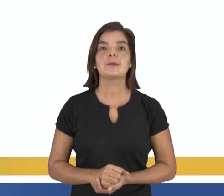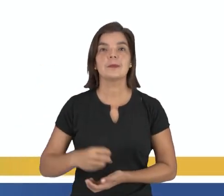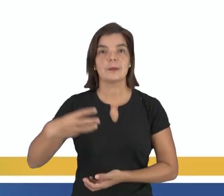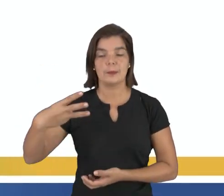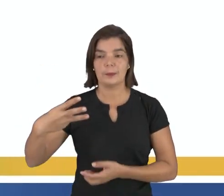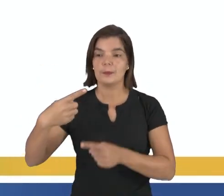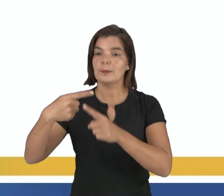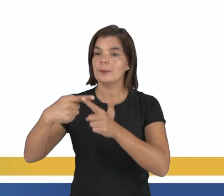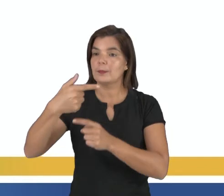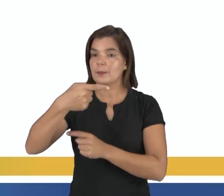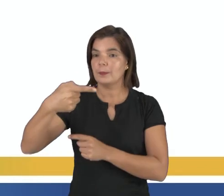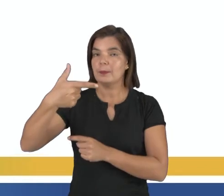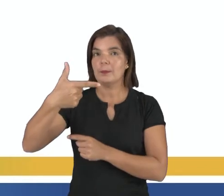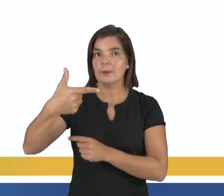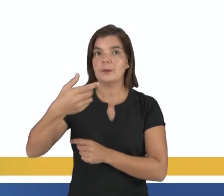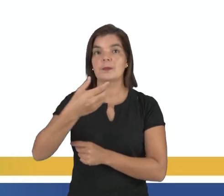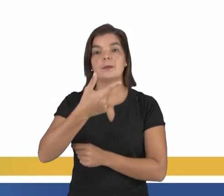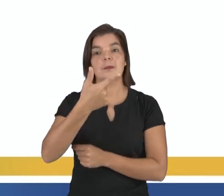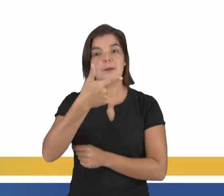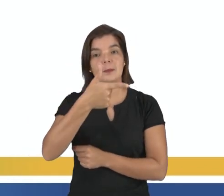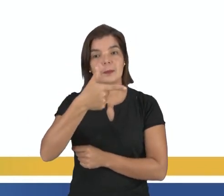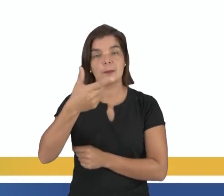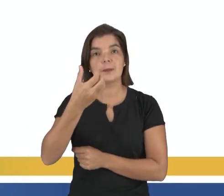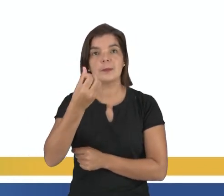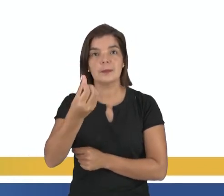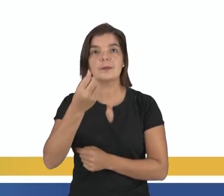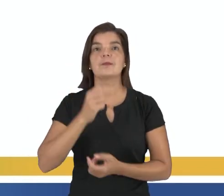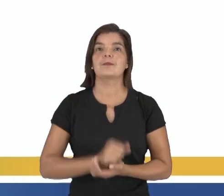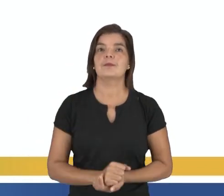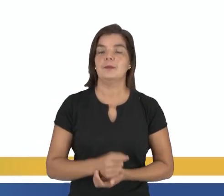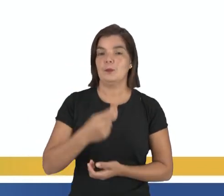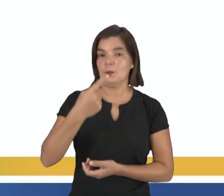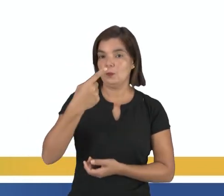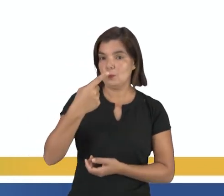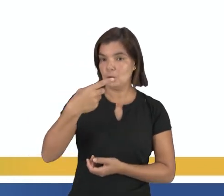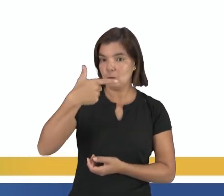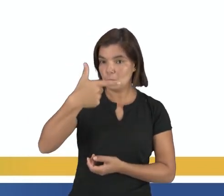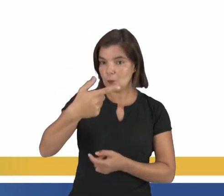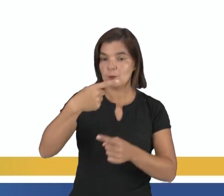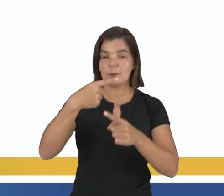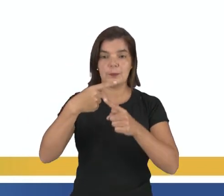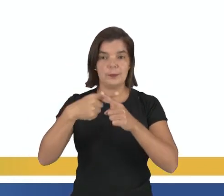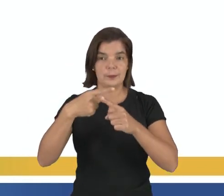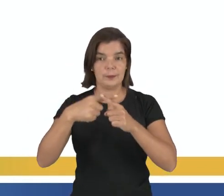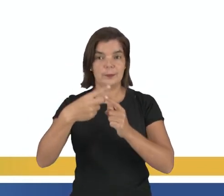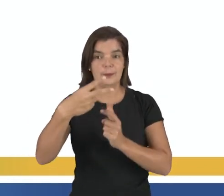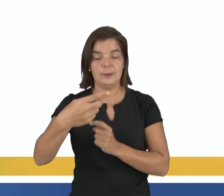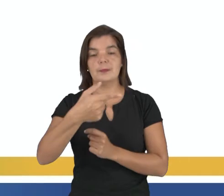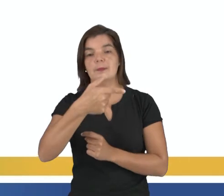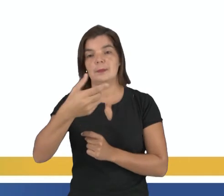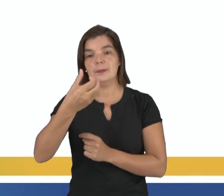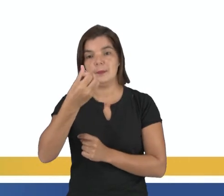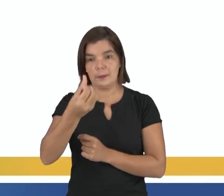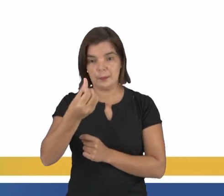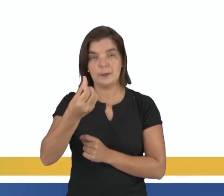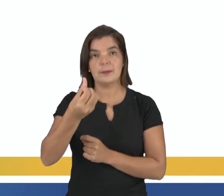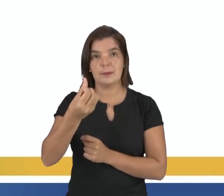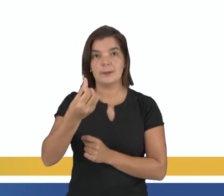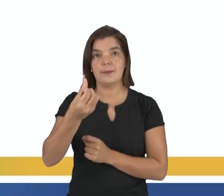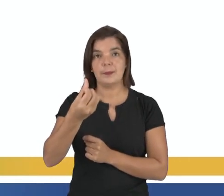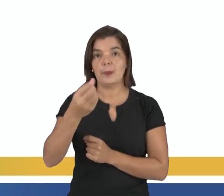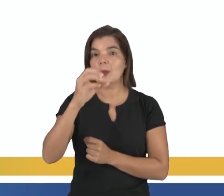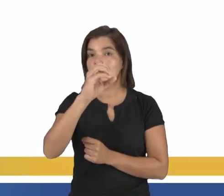3 vezes menos 2 vai dar menos 6. 2 vezes mais 3 vai dar menos 6. Então, o NOx aqui, ele